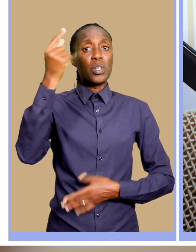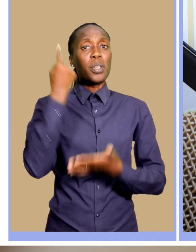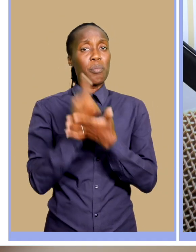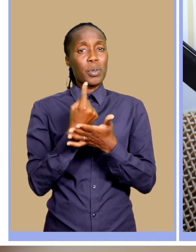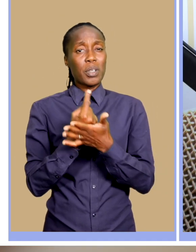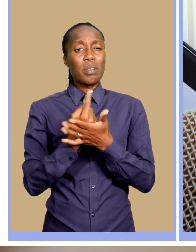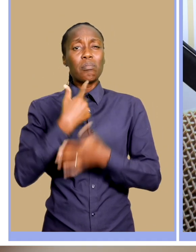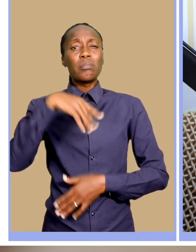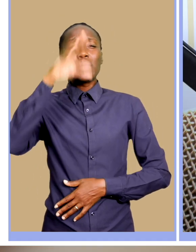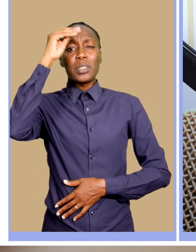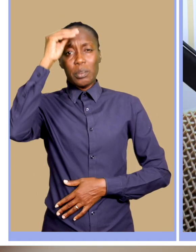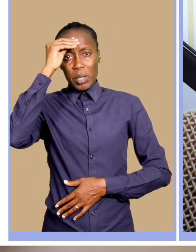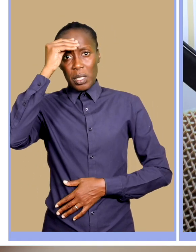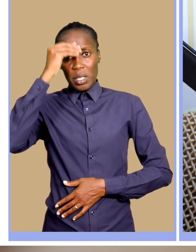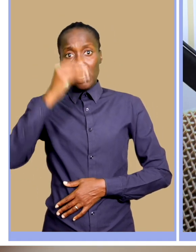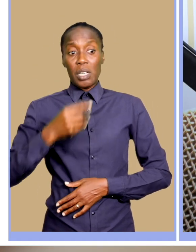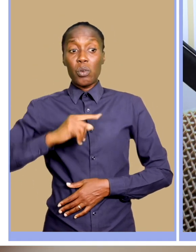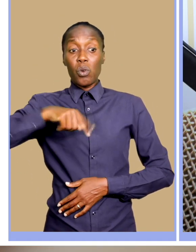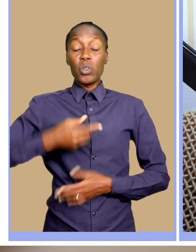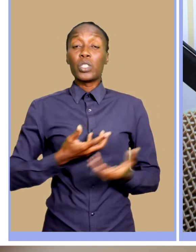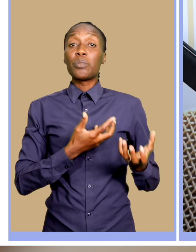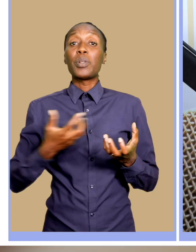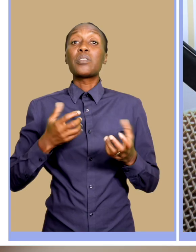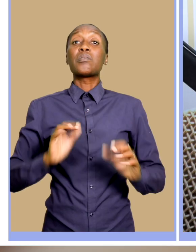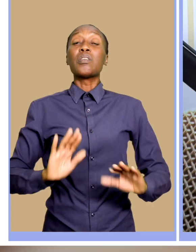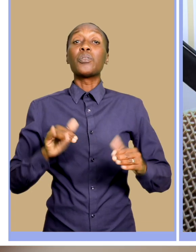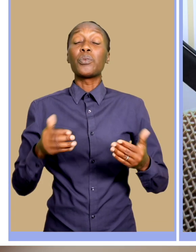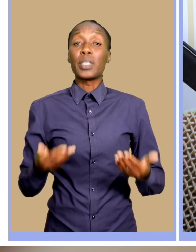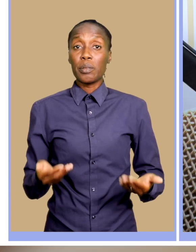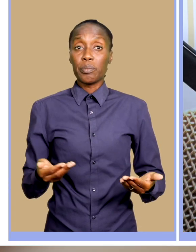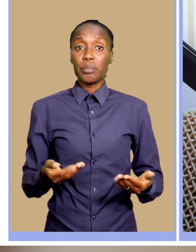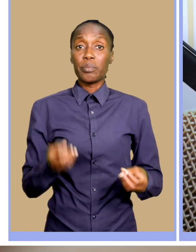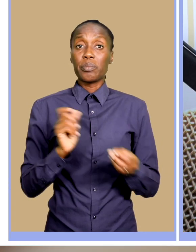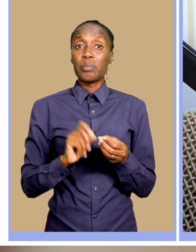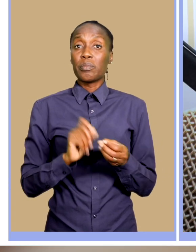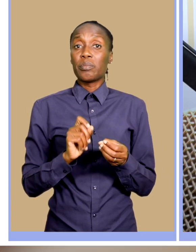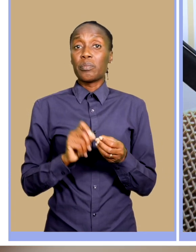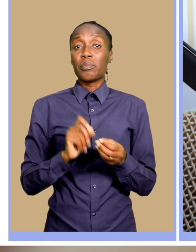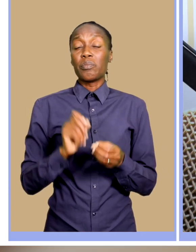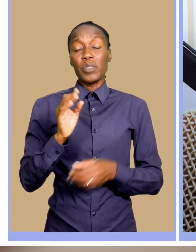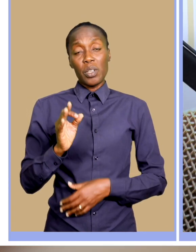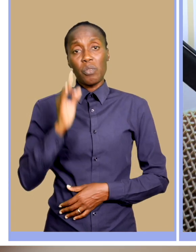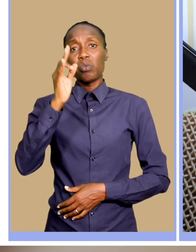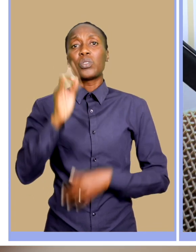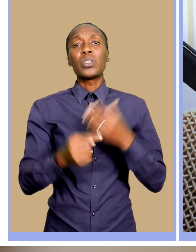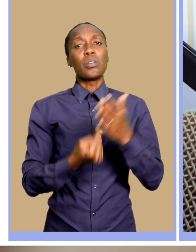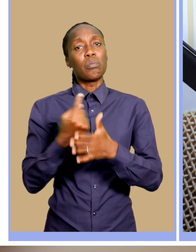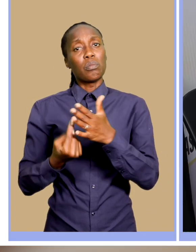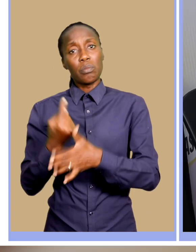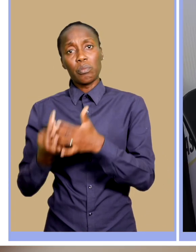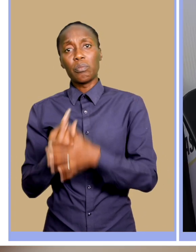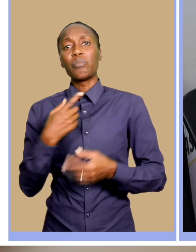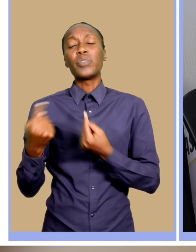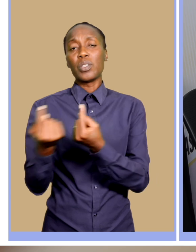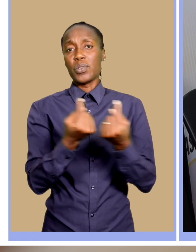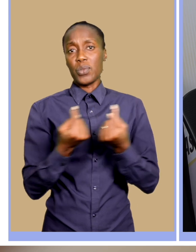as necessidades que nós temos que atacar para futuros cenários em que nós temos que responder a este tipo de